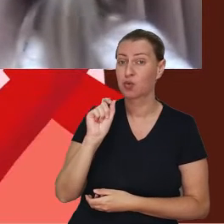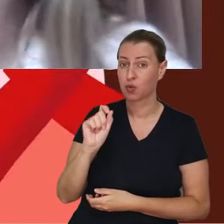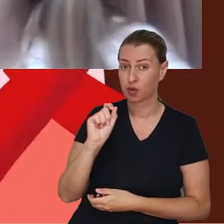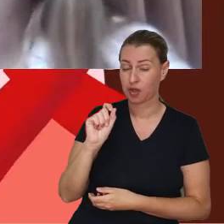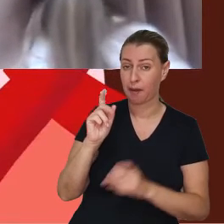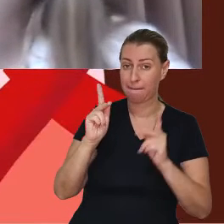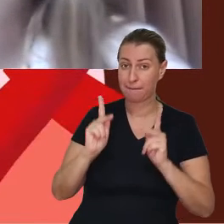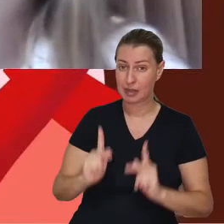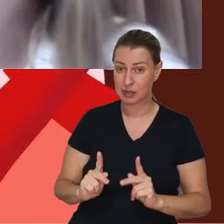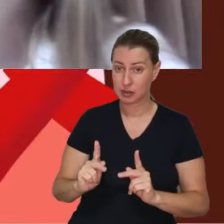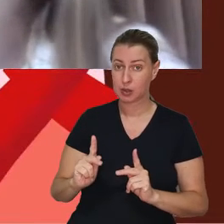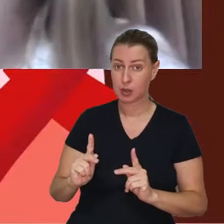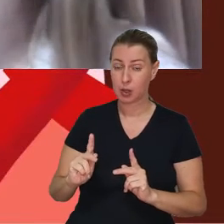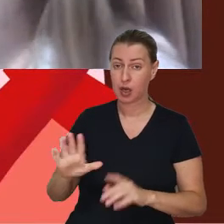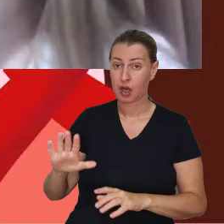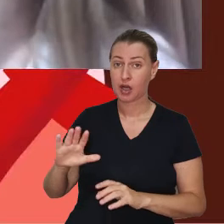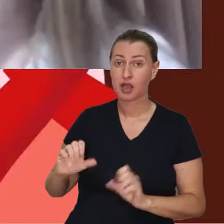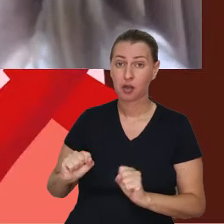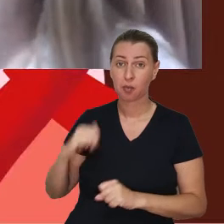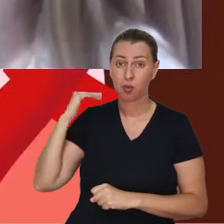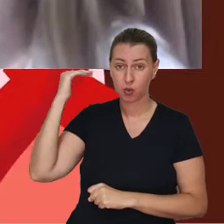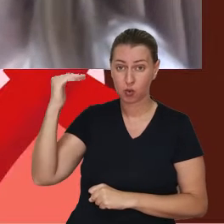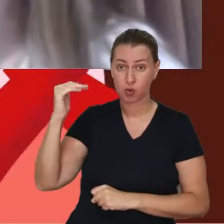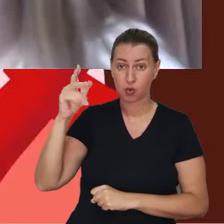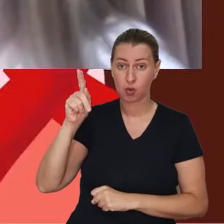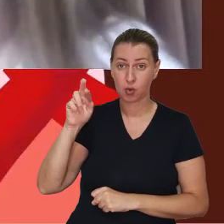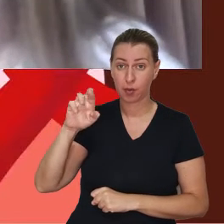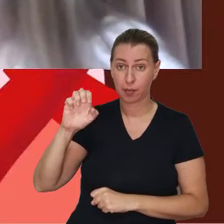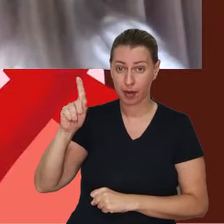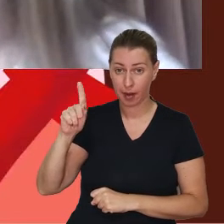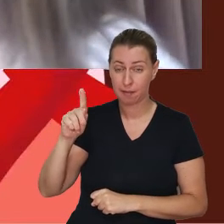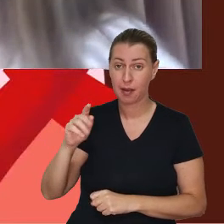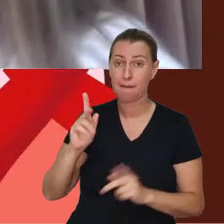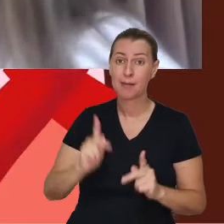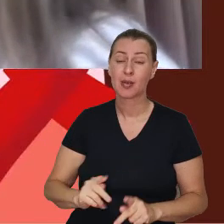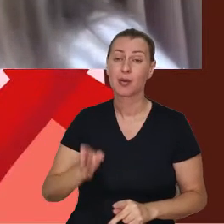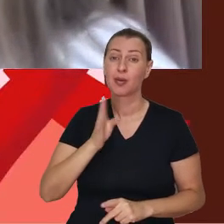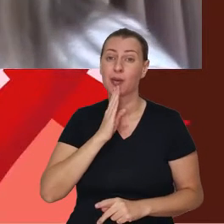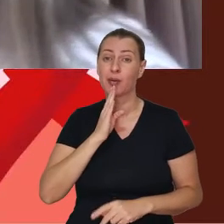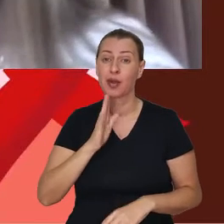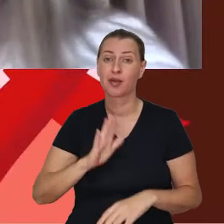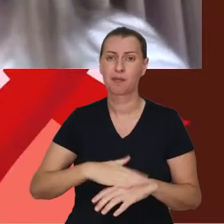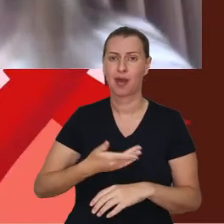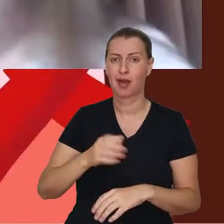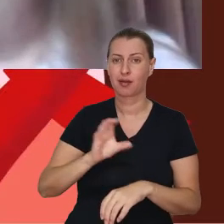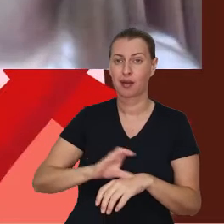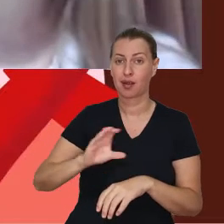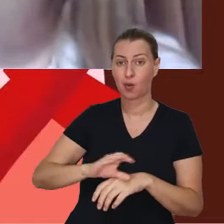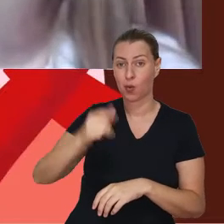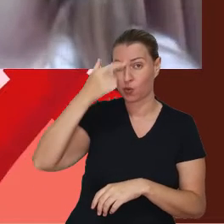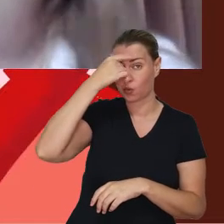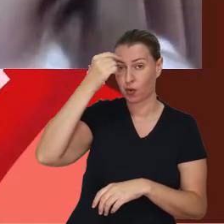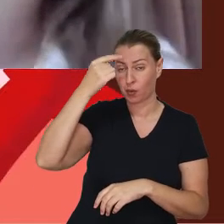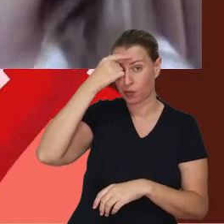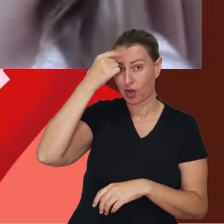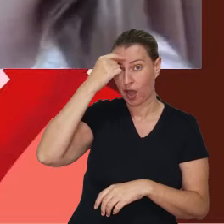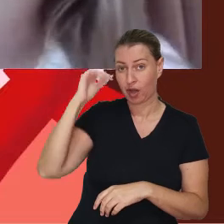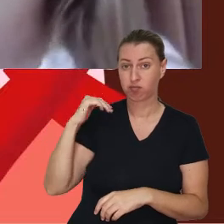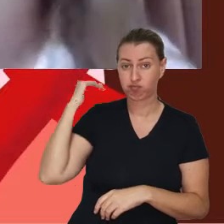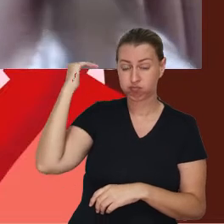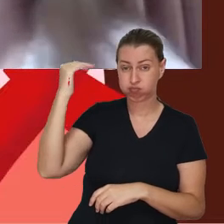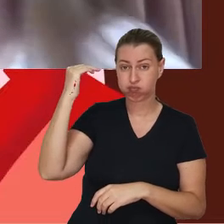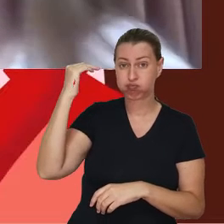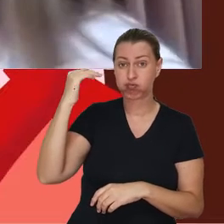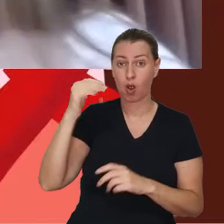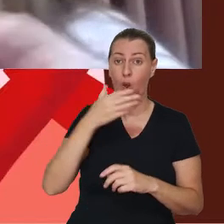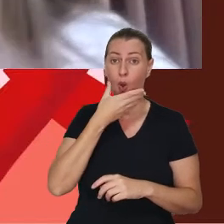né? As pessoas que buscam PrEP são pessoas mais esclarecidas, em geral elas têm curso superior, a maioria delas